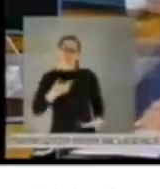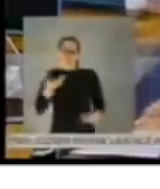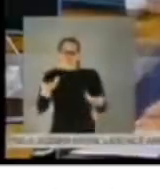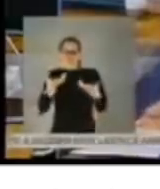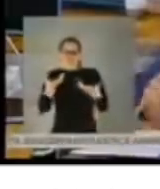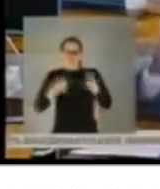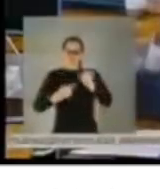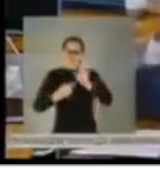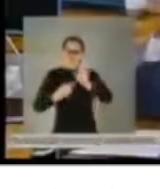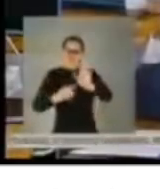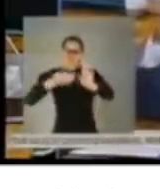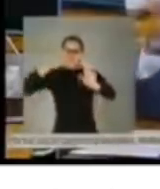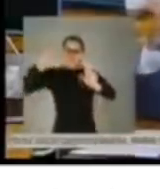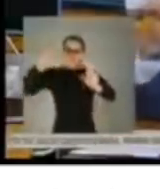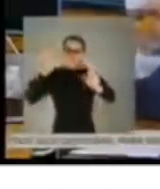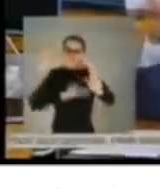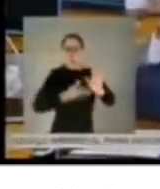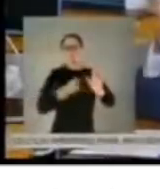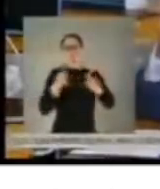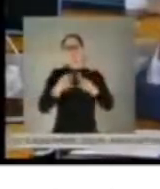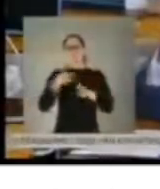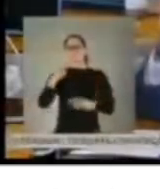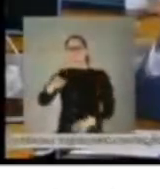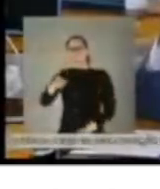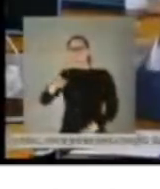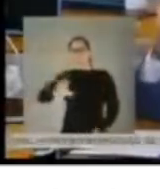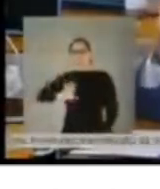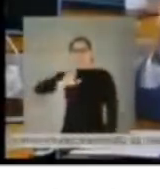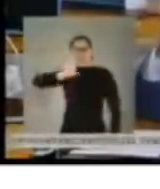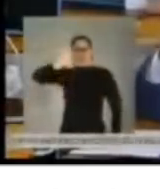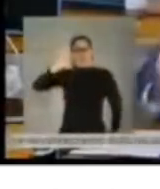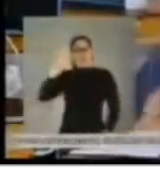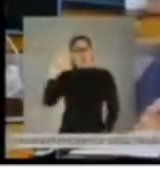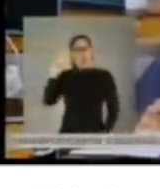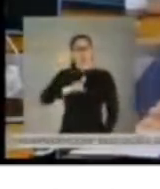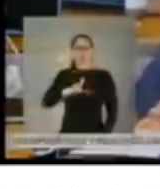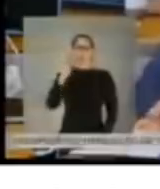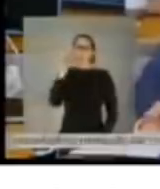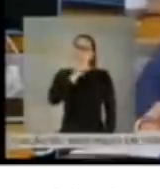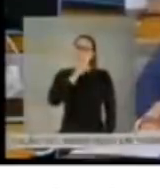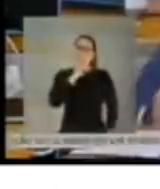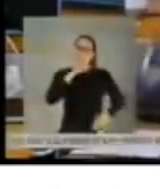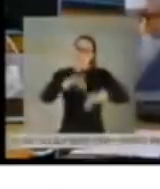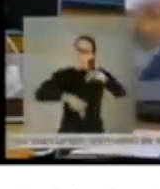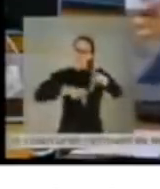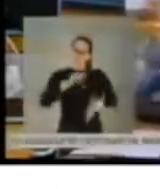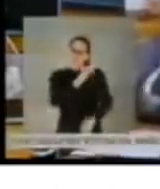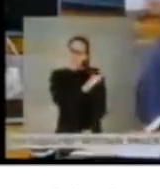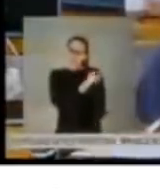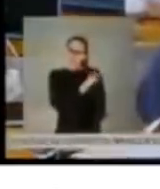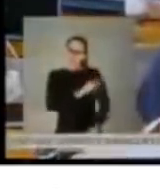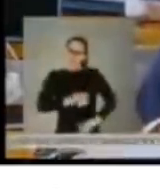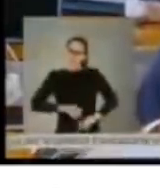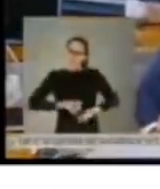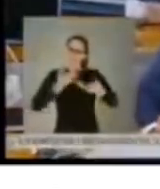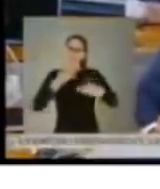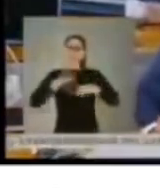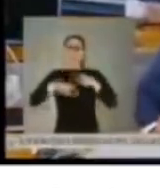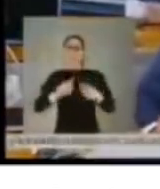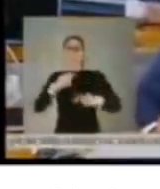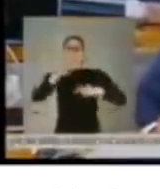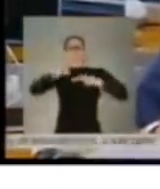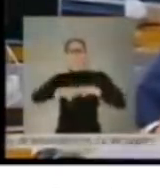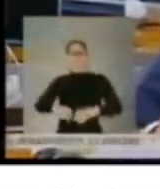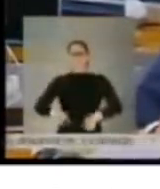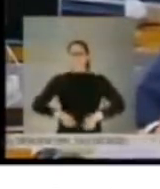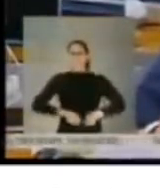desmascarar, porque ele foi eleito mentindo, enganando a população do Rio de Janeiro. E se revelou depois que sentou naquela